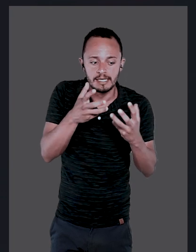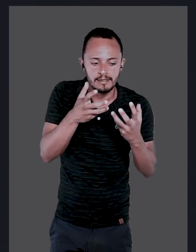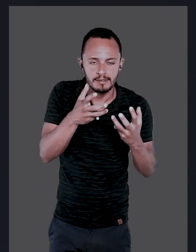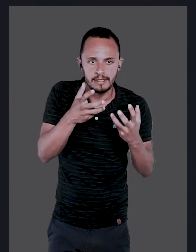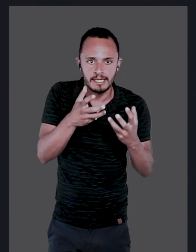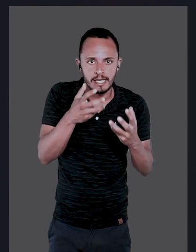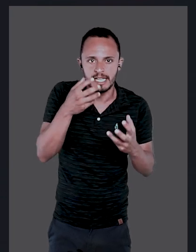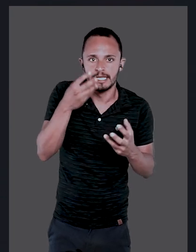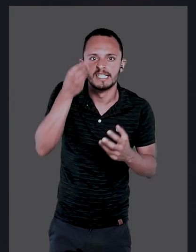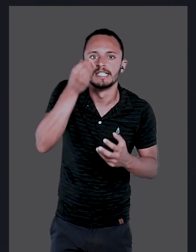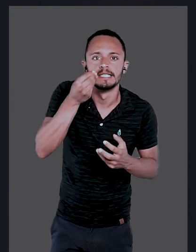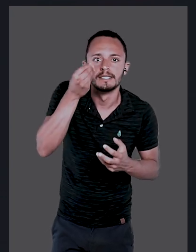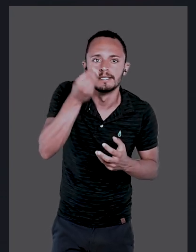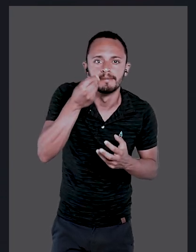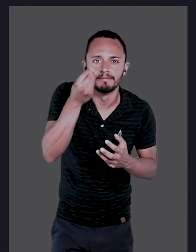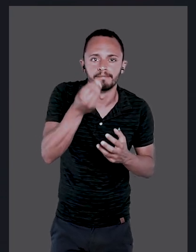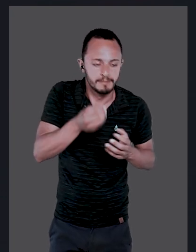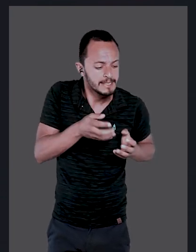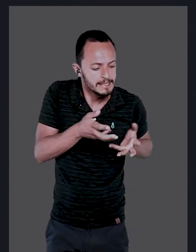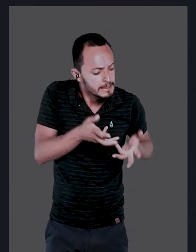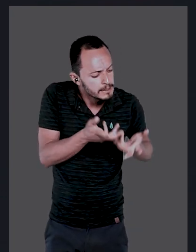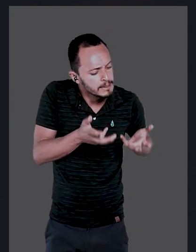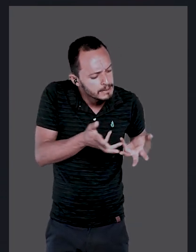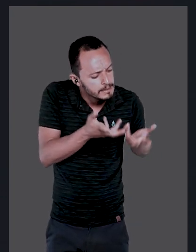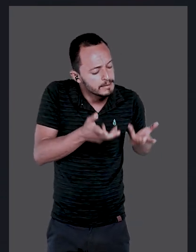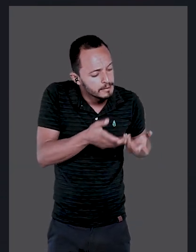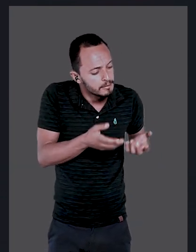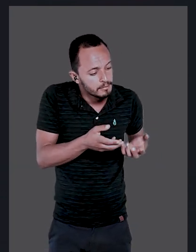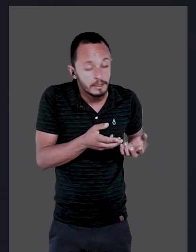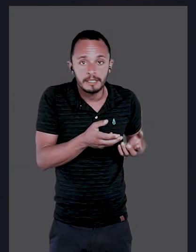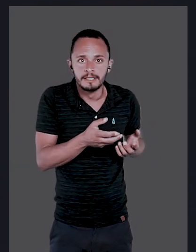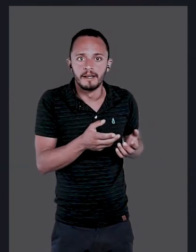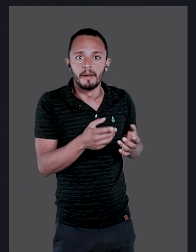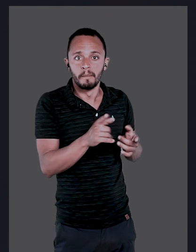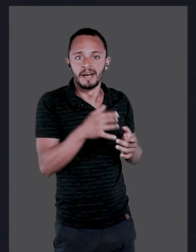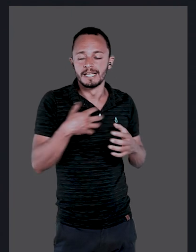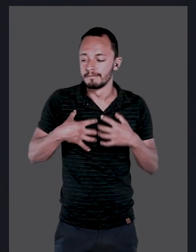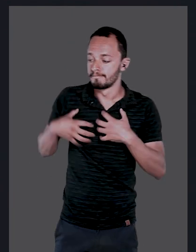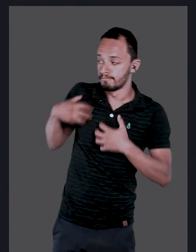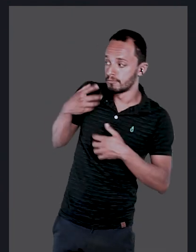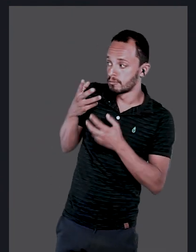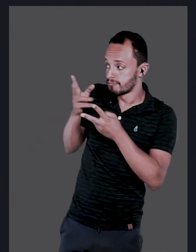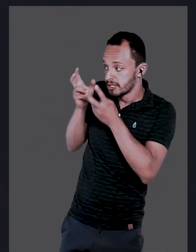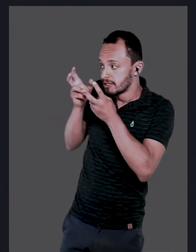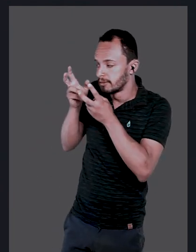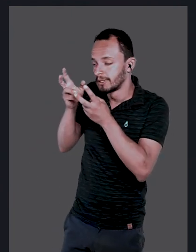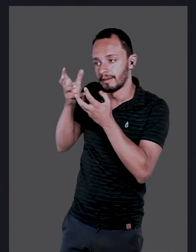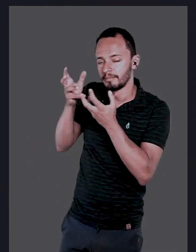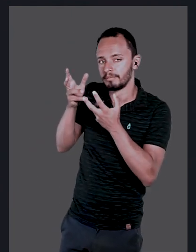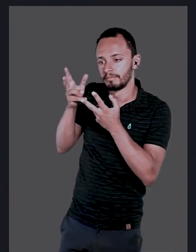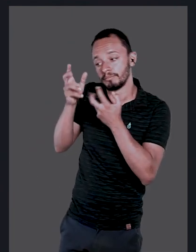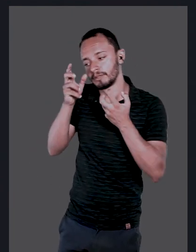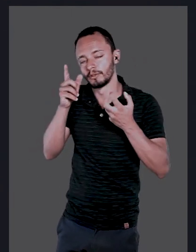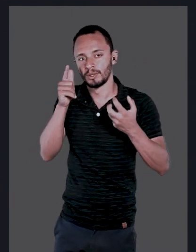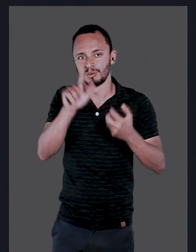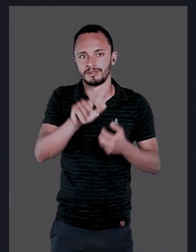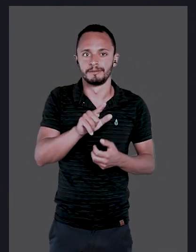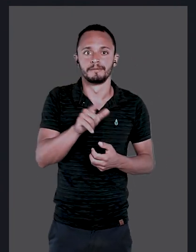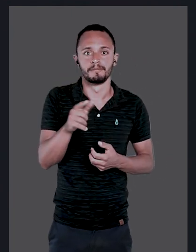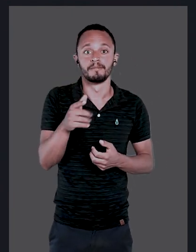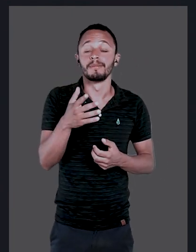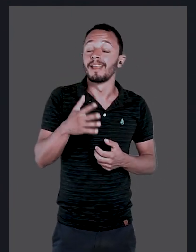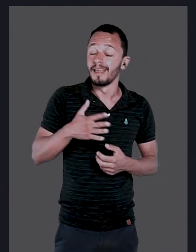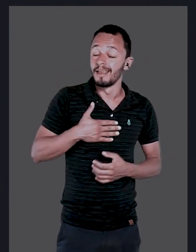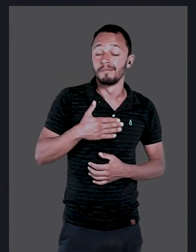num território estrangeiro. E isso é para mim o grande desafio do livro, foi a grande proposta que eu me fiz com